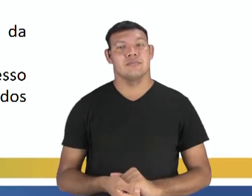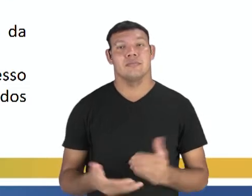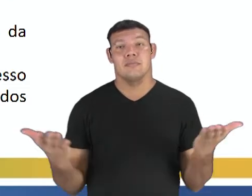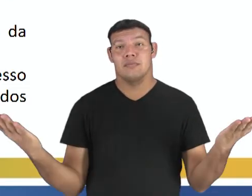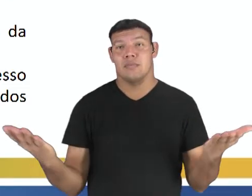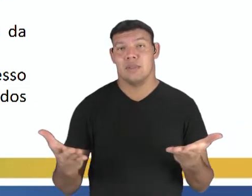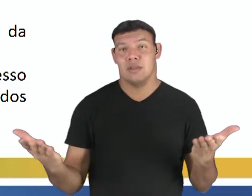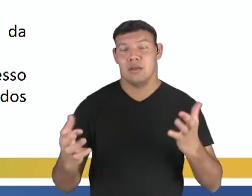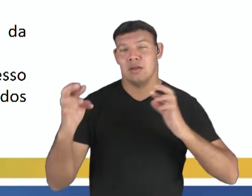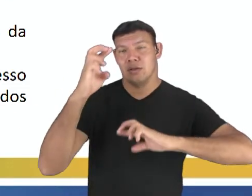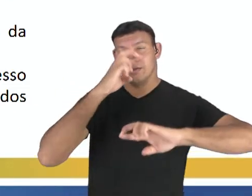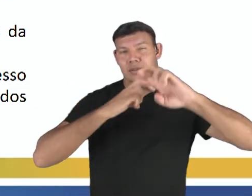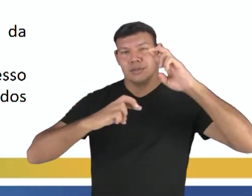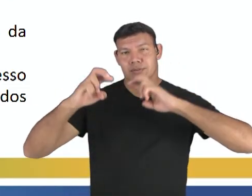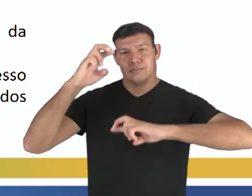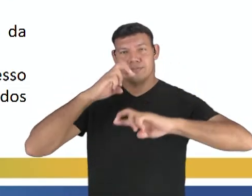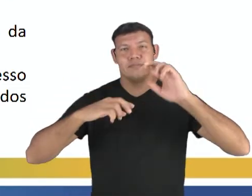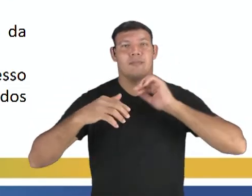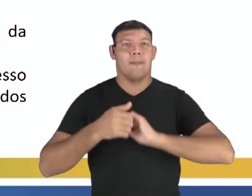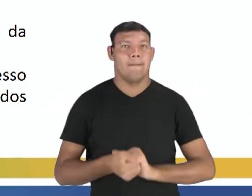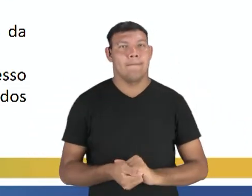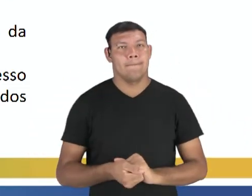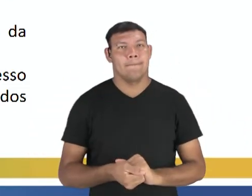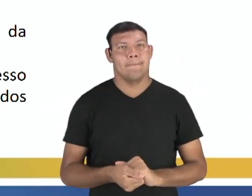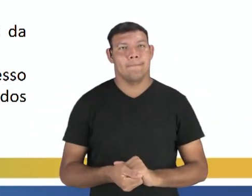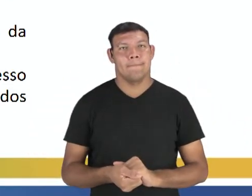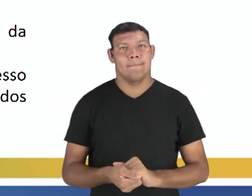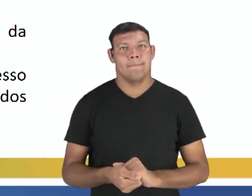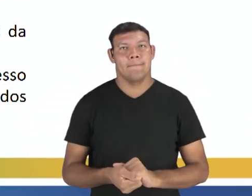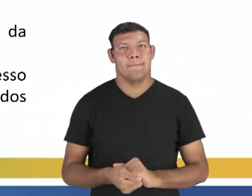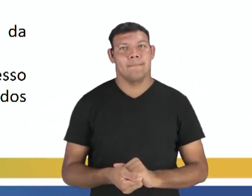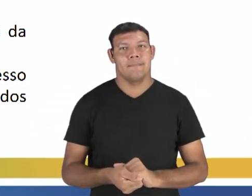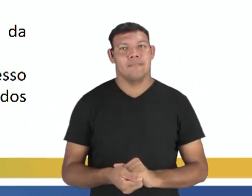E aí vamos observar a